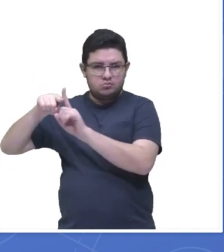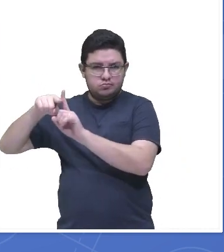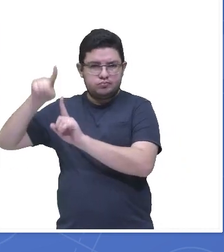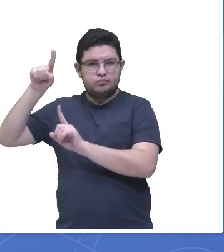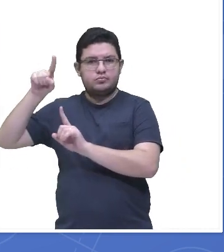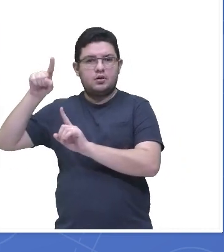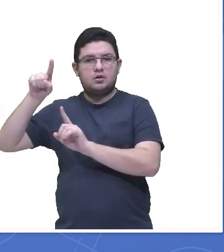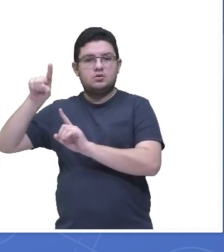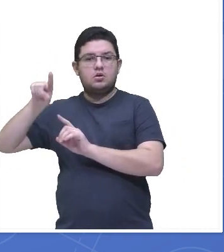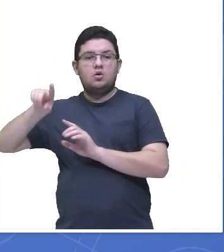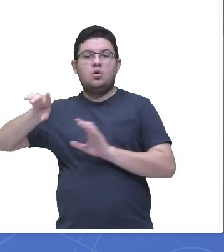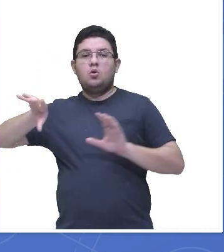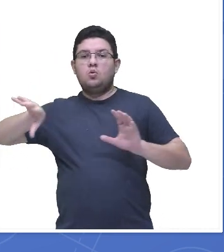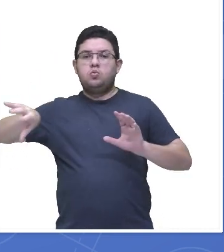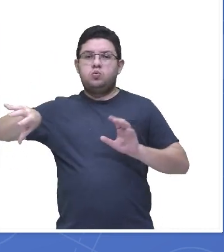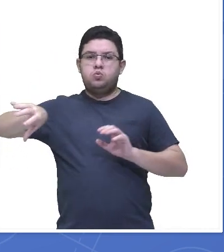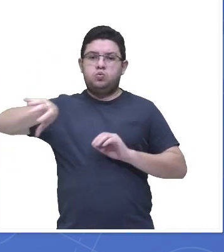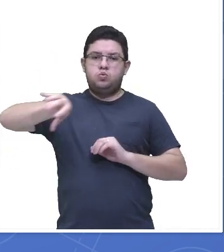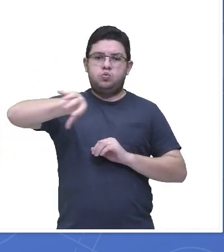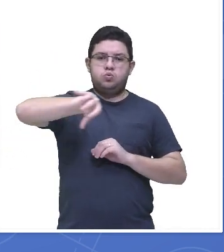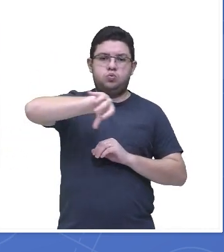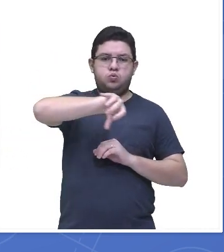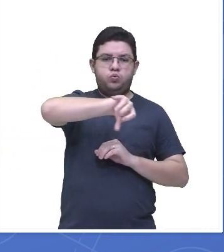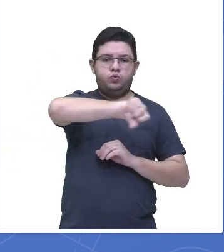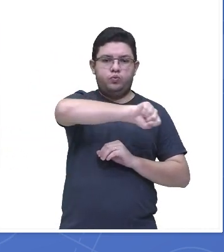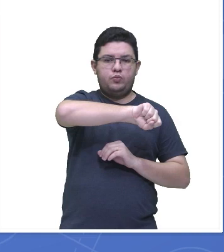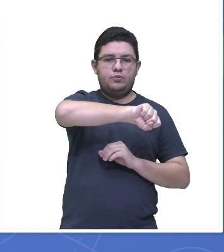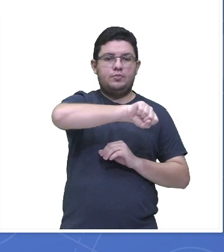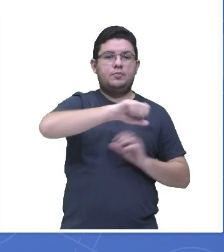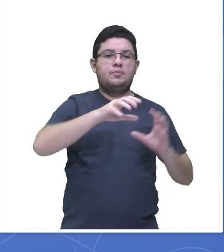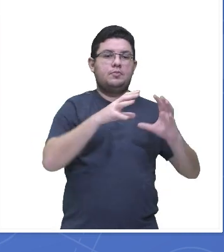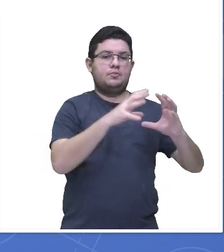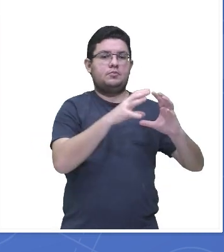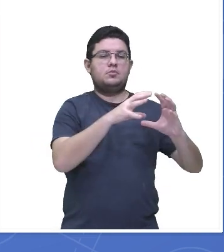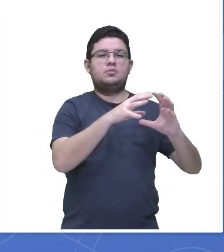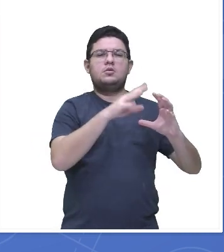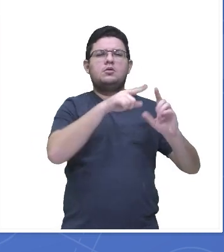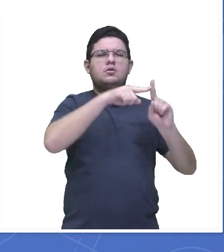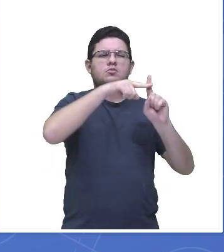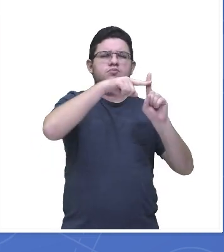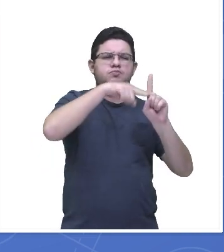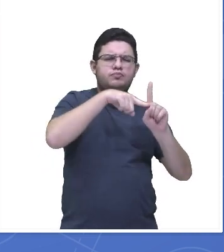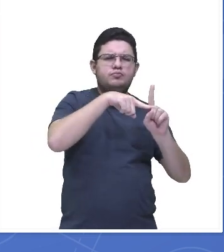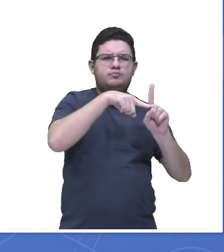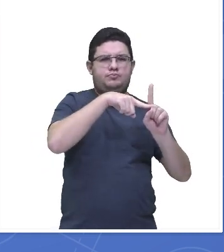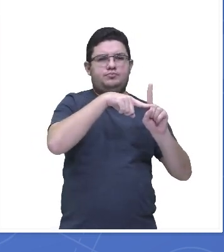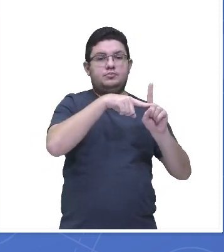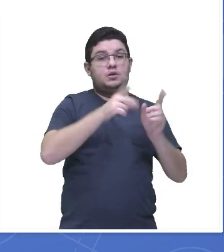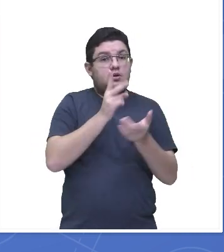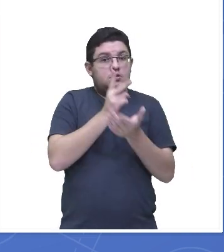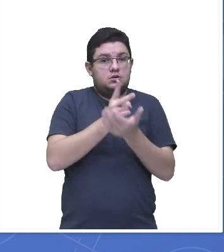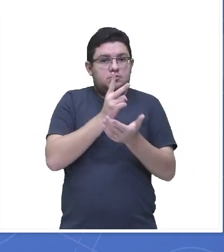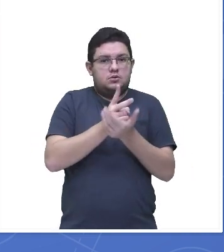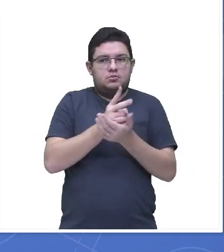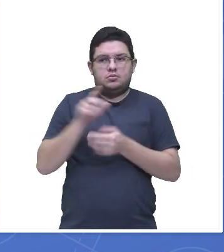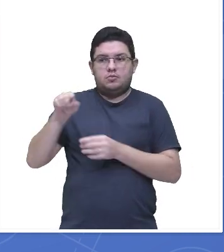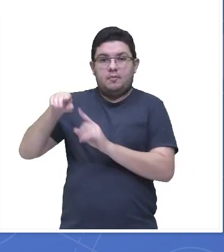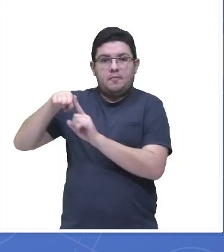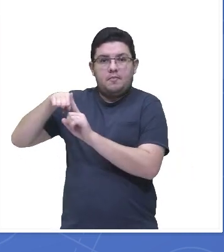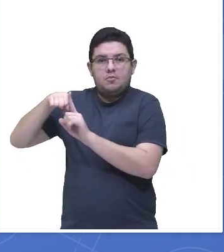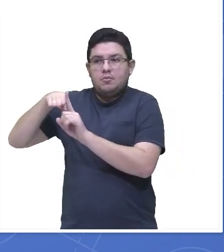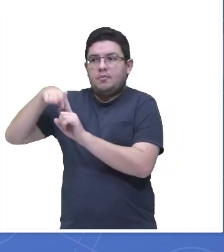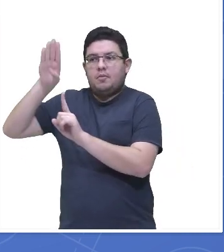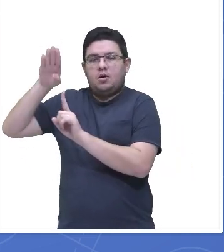calor, sempre vai acontecer do corpo mais quente para o corpo mais frio. E aí, as formas com que esse